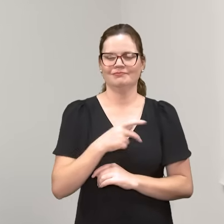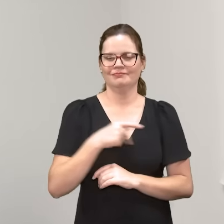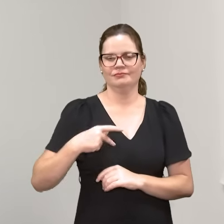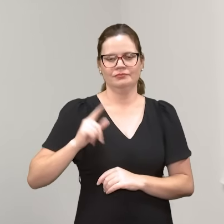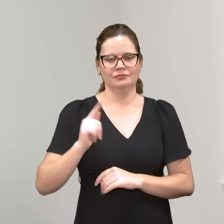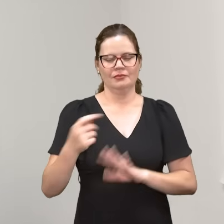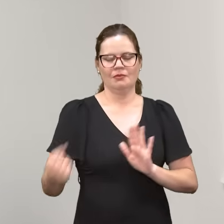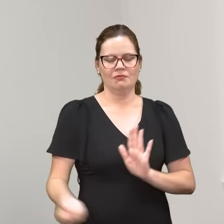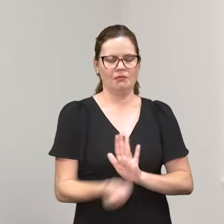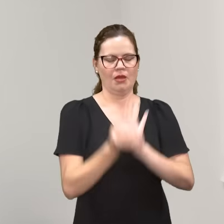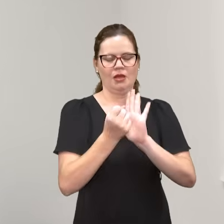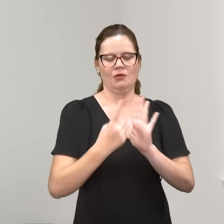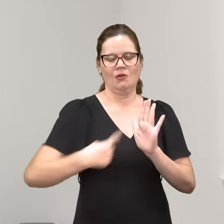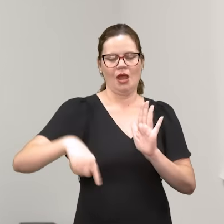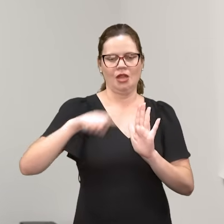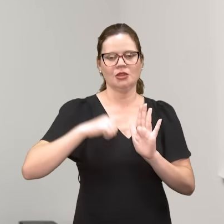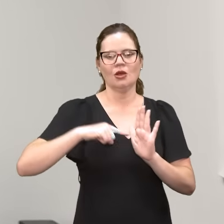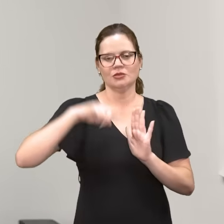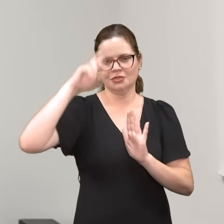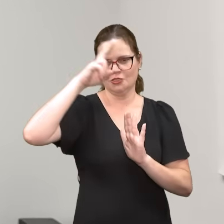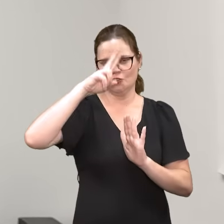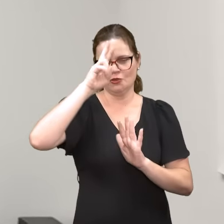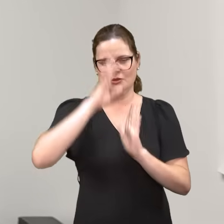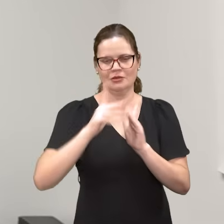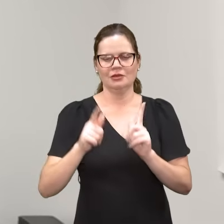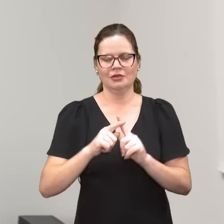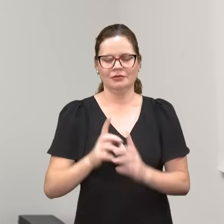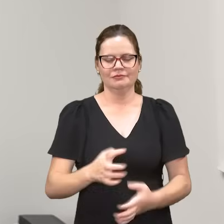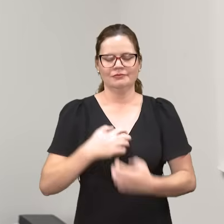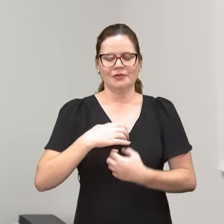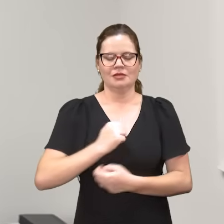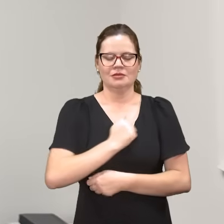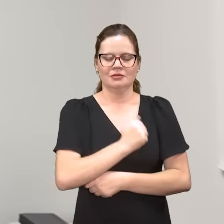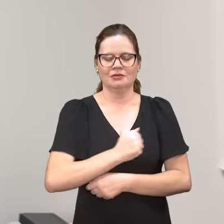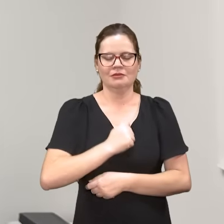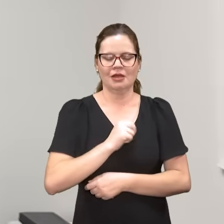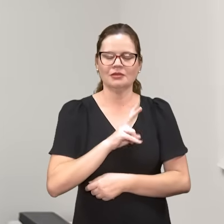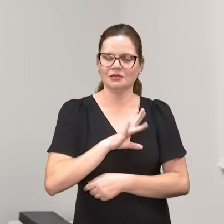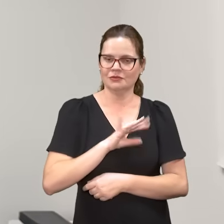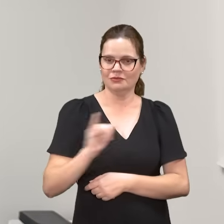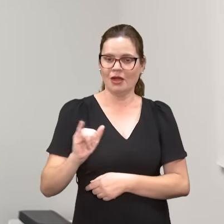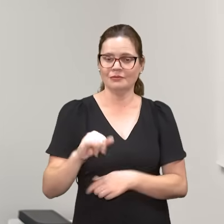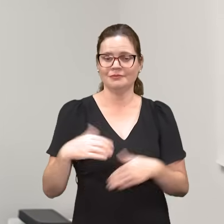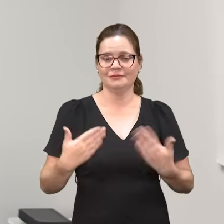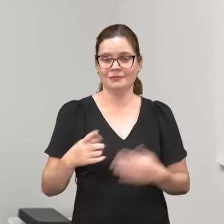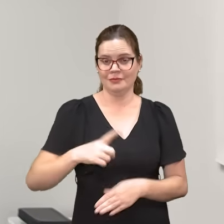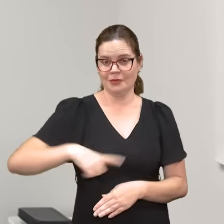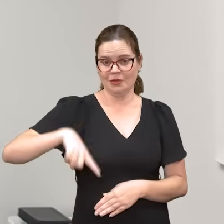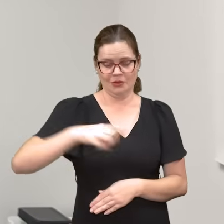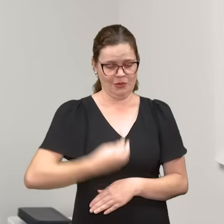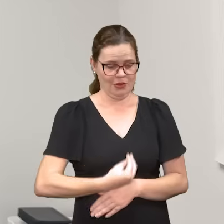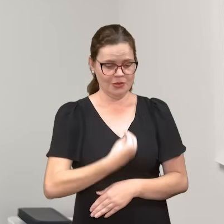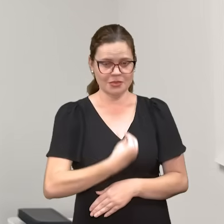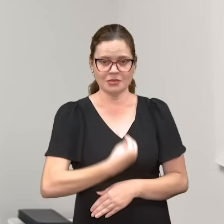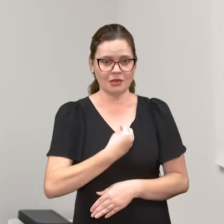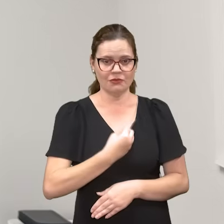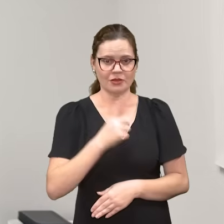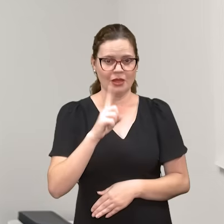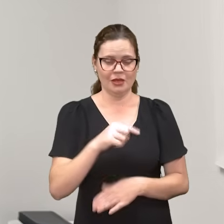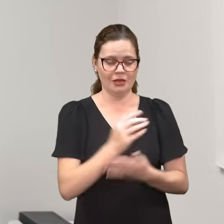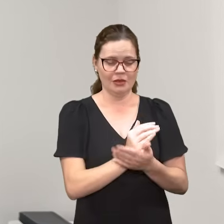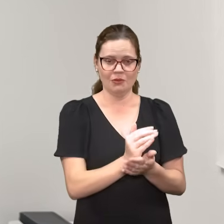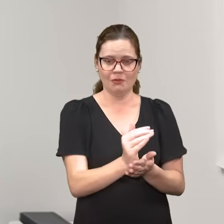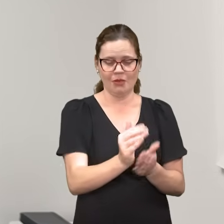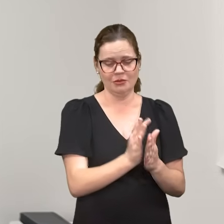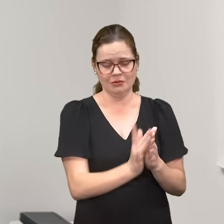marca no corpo de Cristo e sentiremos saudade. E como foi mencionado, nossas vidas são um veículo com começo